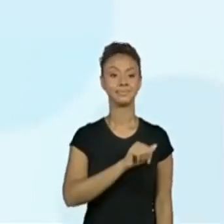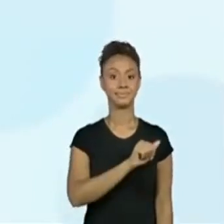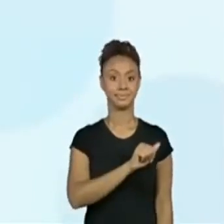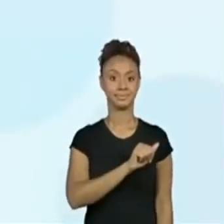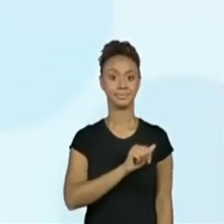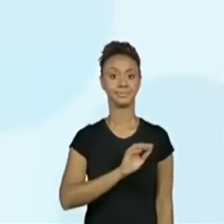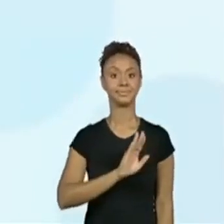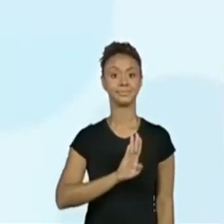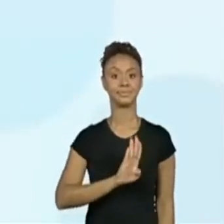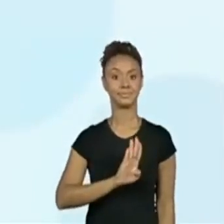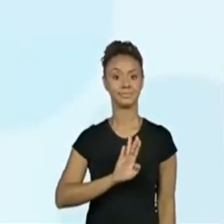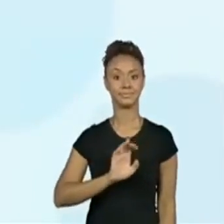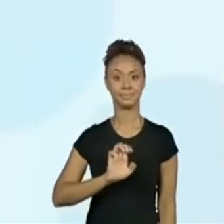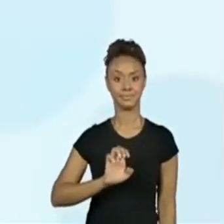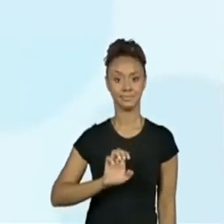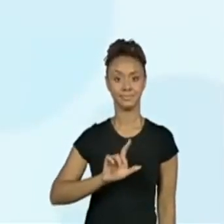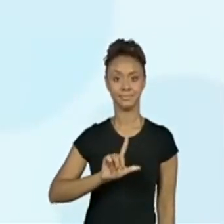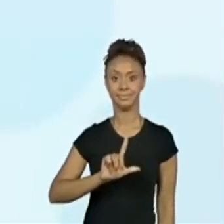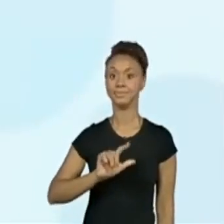Dor